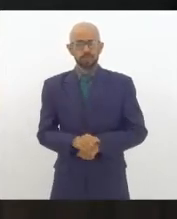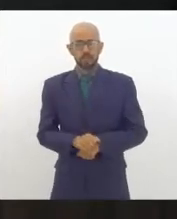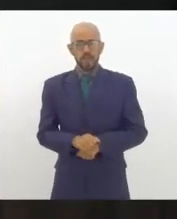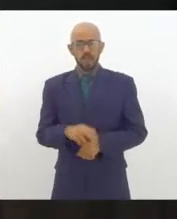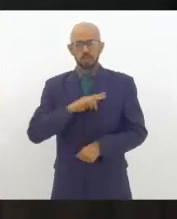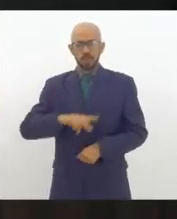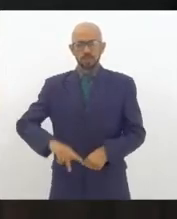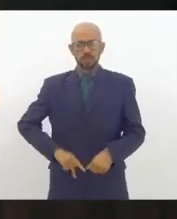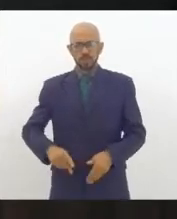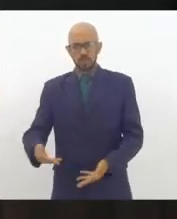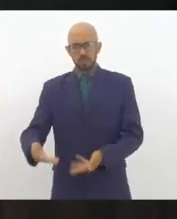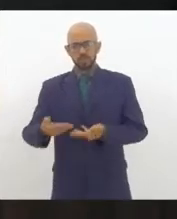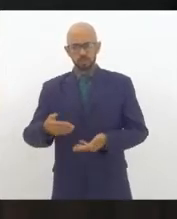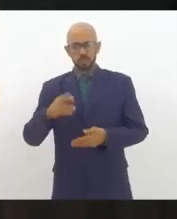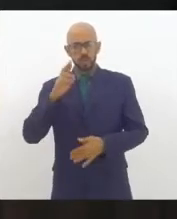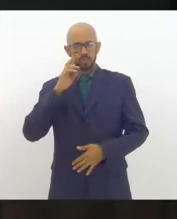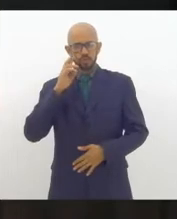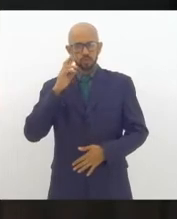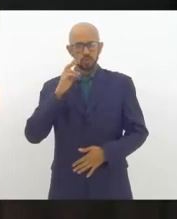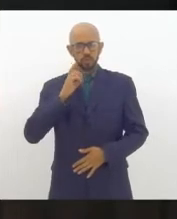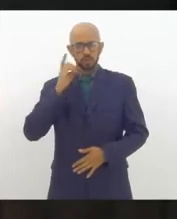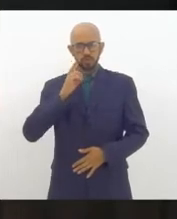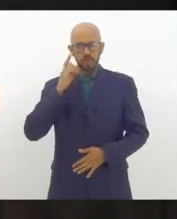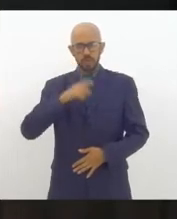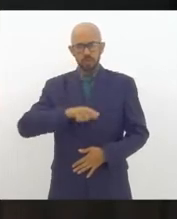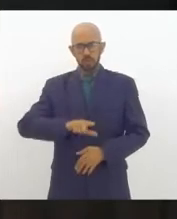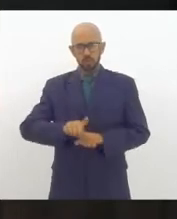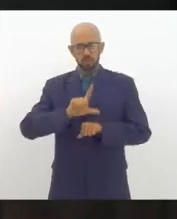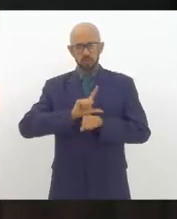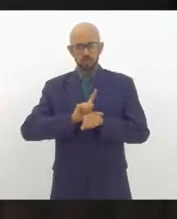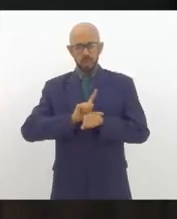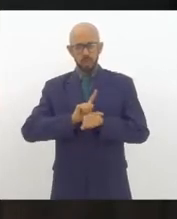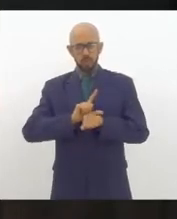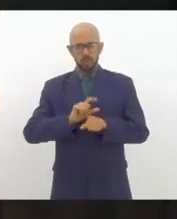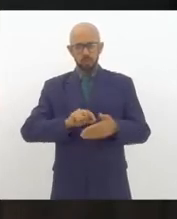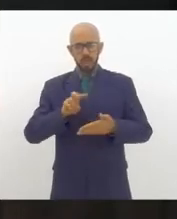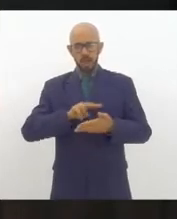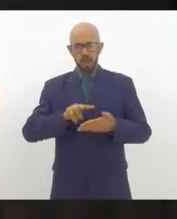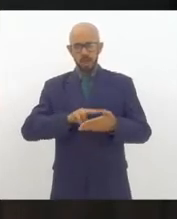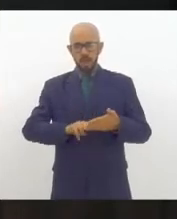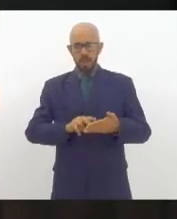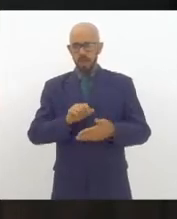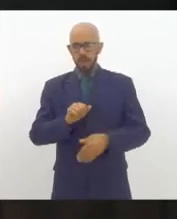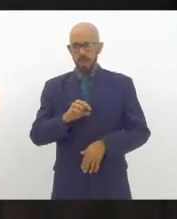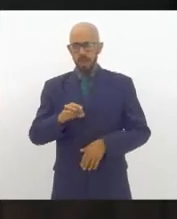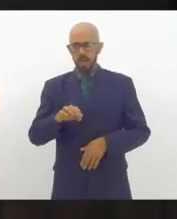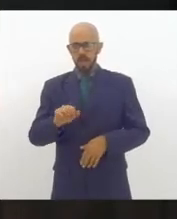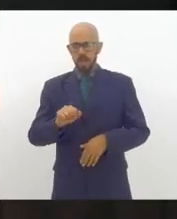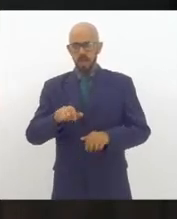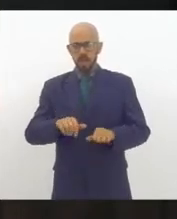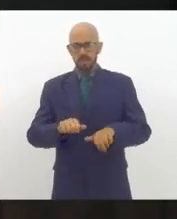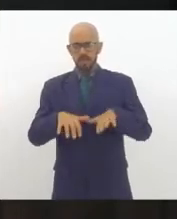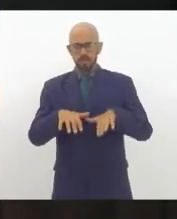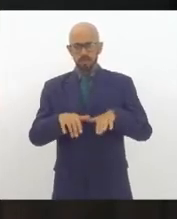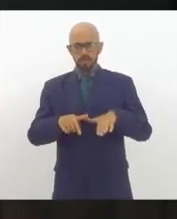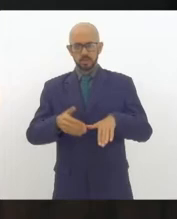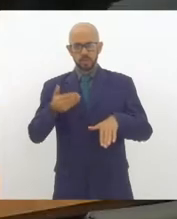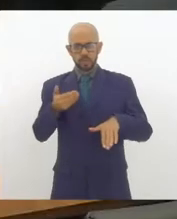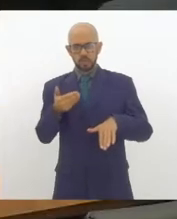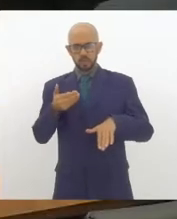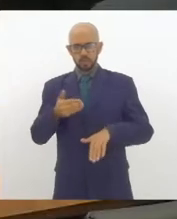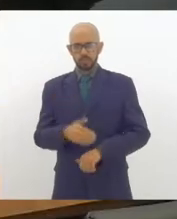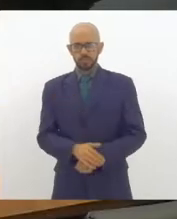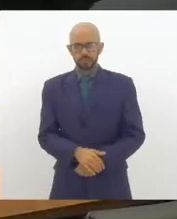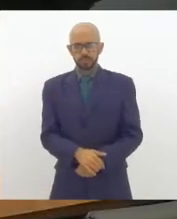presidência convida o nobre deputado Luiz Paulo para fazer a leitura da ata da sessão anterior.